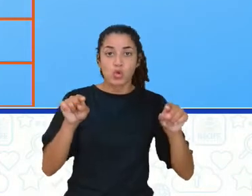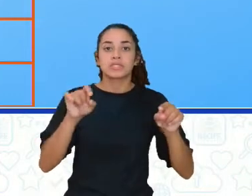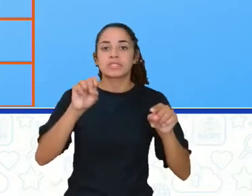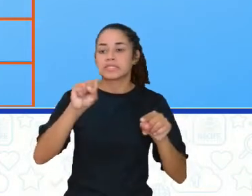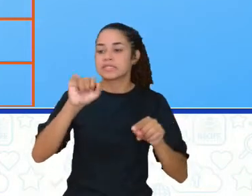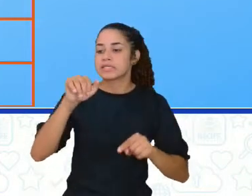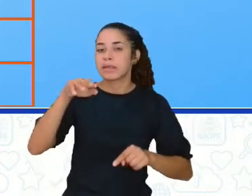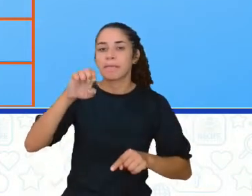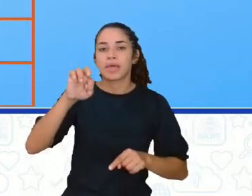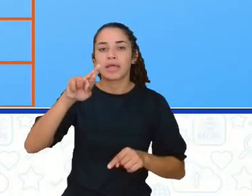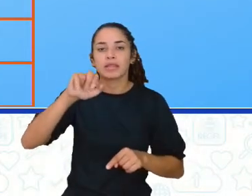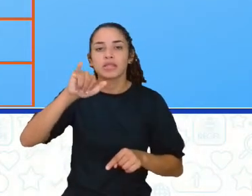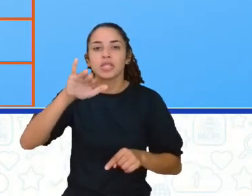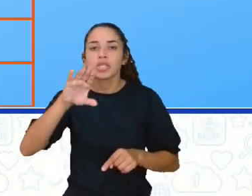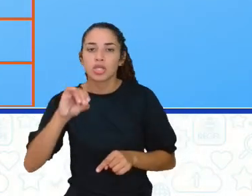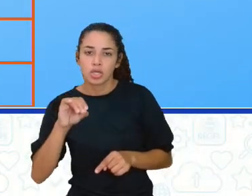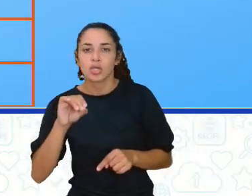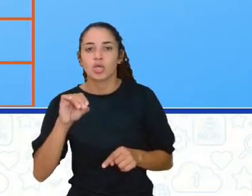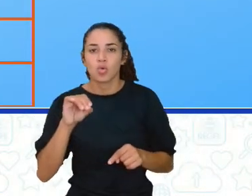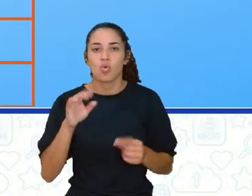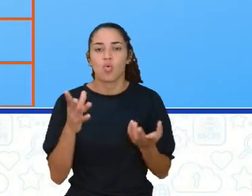eixo Y, que é o eixo